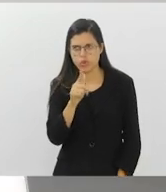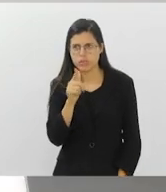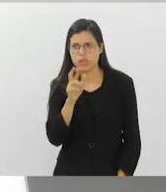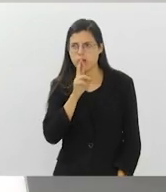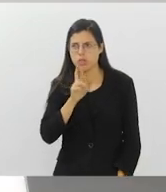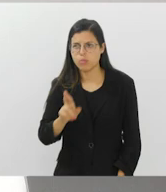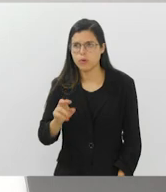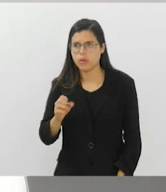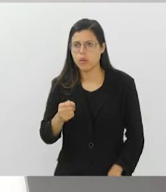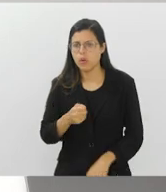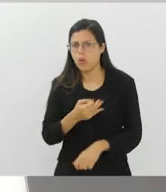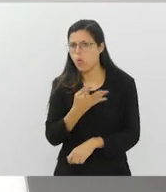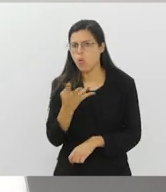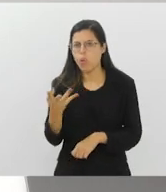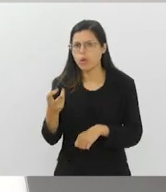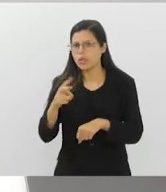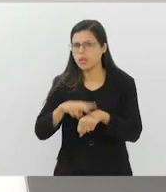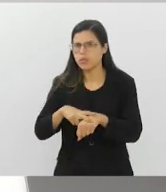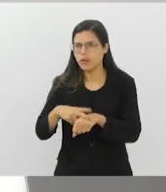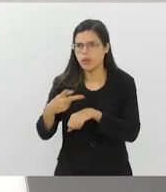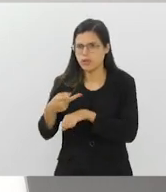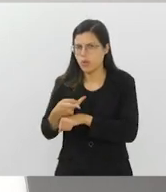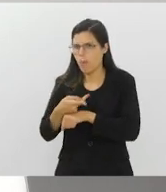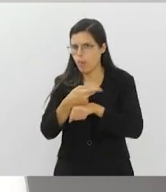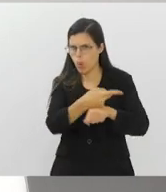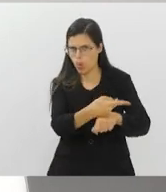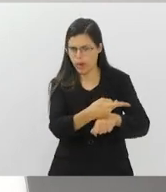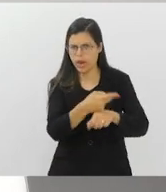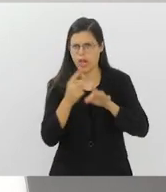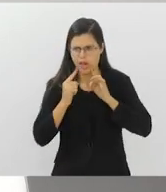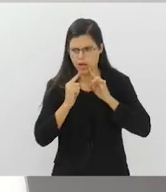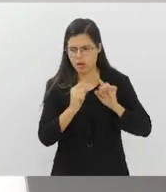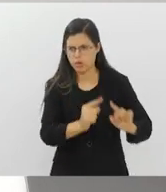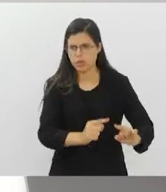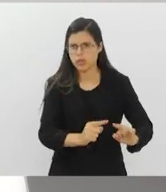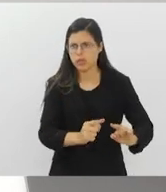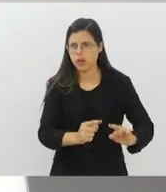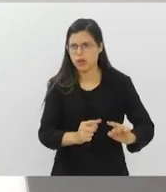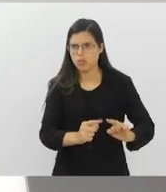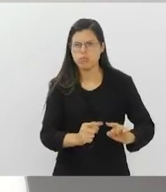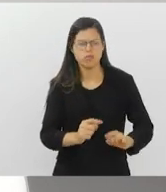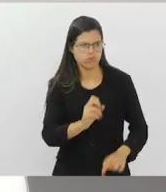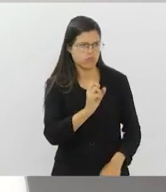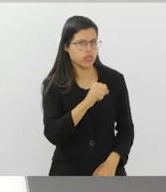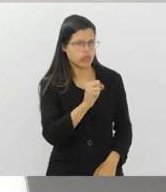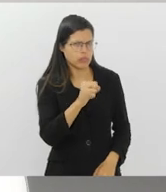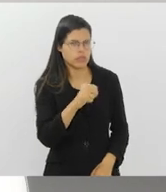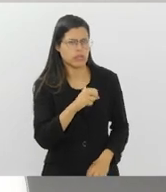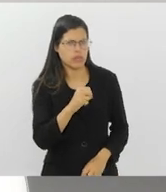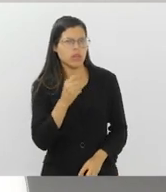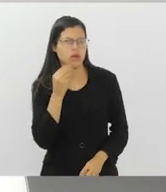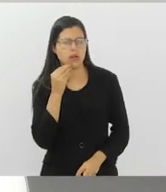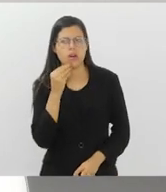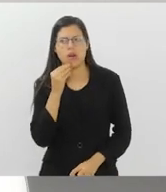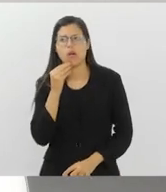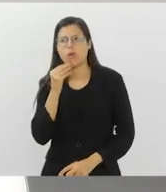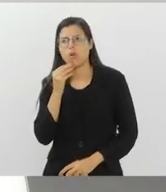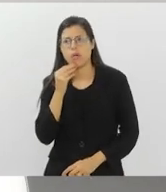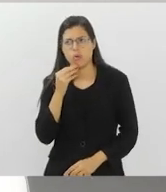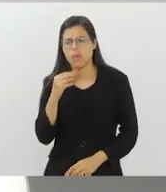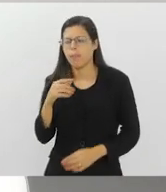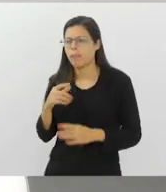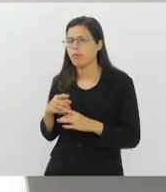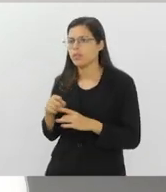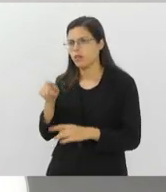Claro, claro. O senhor teria como me dizer que o canal, porque o senhor está falando de 1 bilhão de atendimentos, o